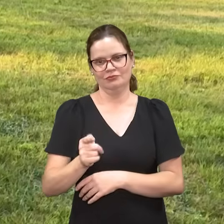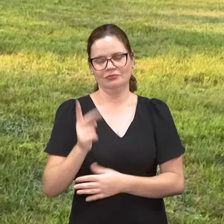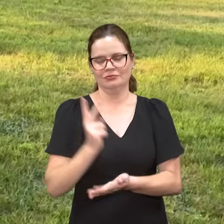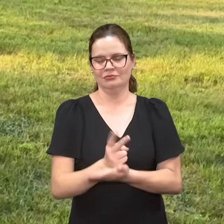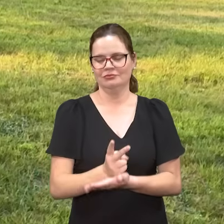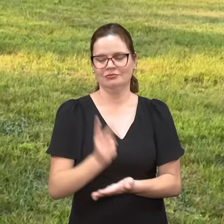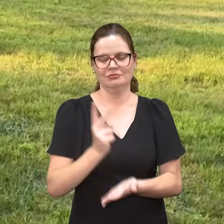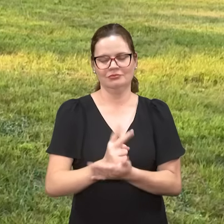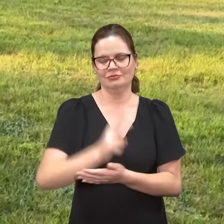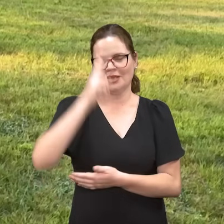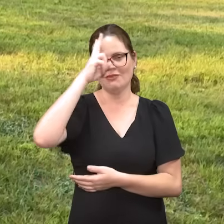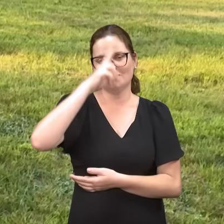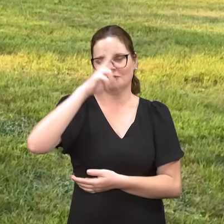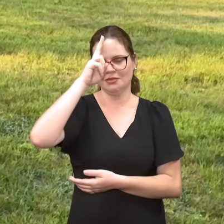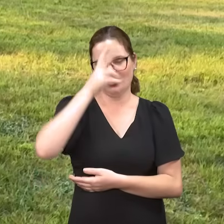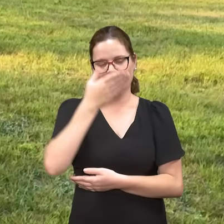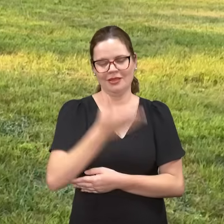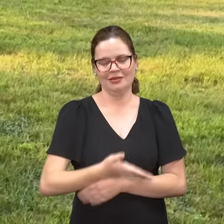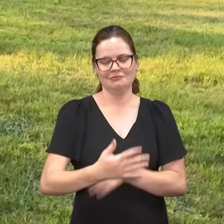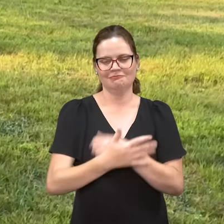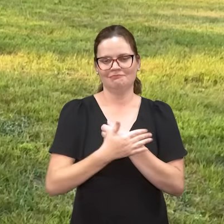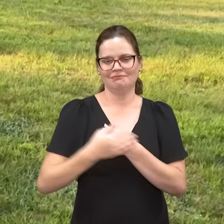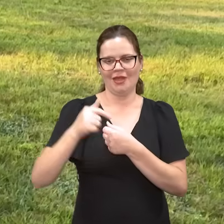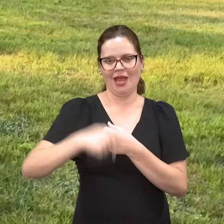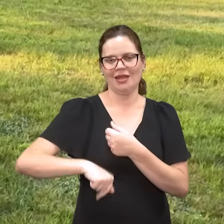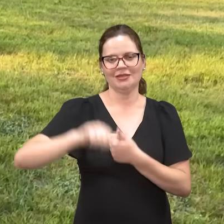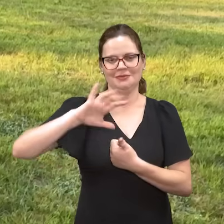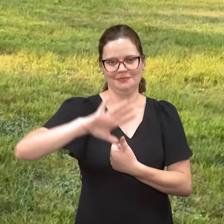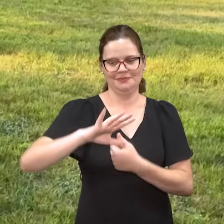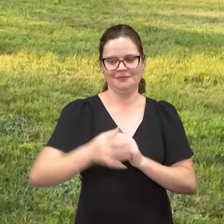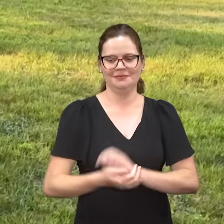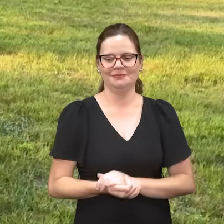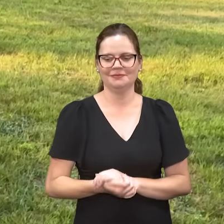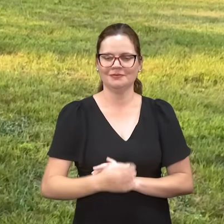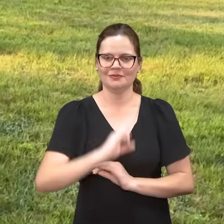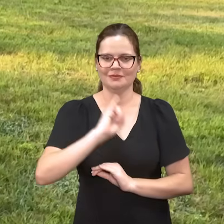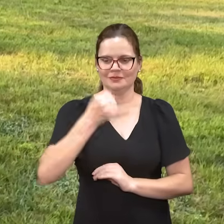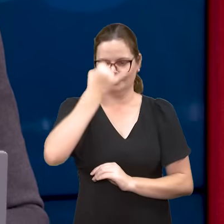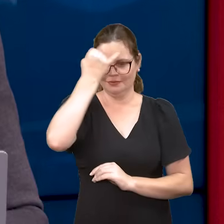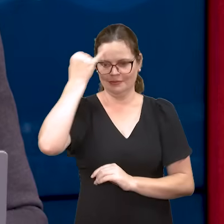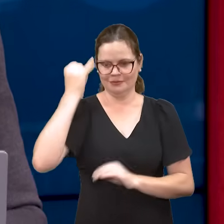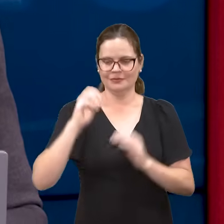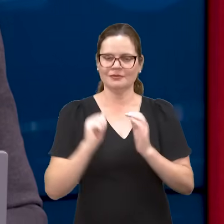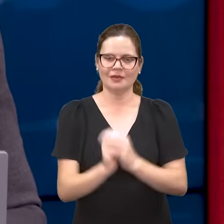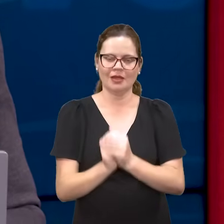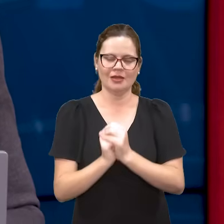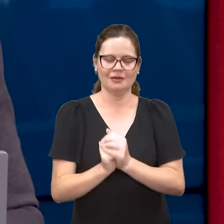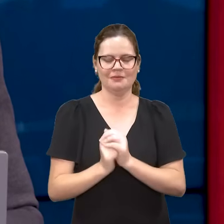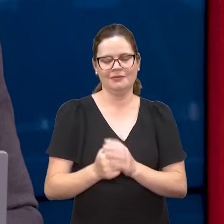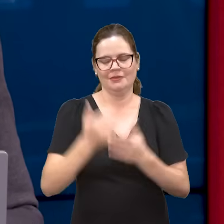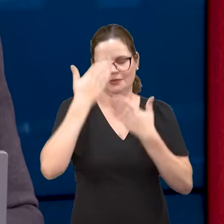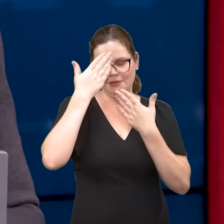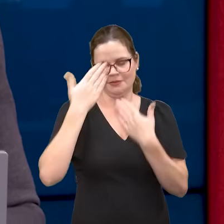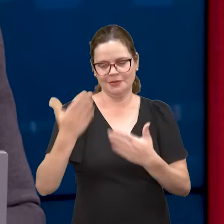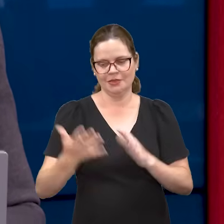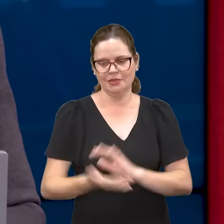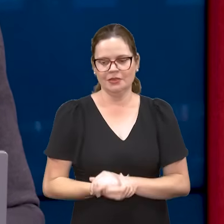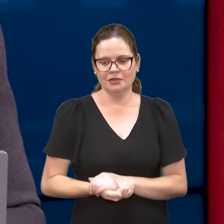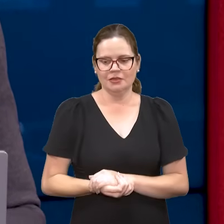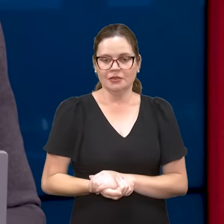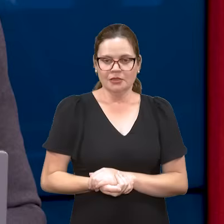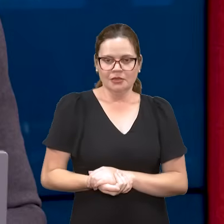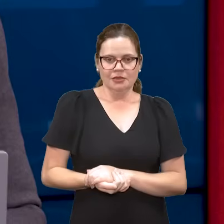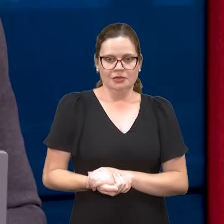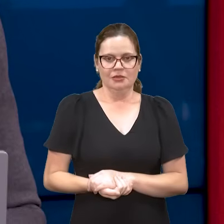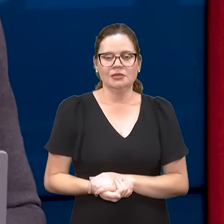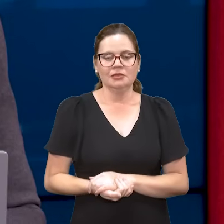será carinhosamente lembrado por todos nós aqui na América do Norte. Jorge. Amém. Obrigado, Isabela. Os